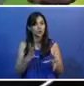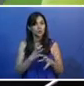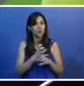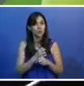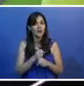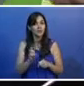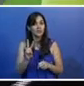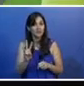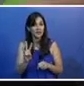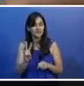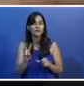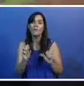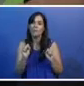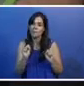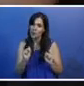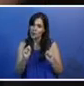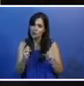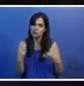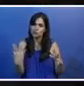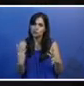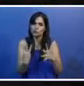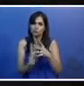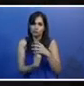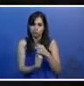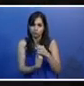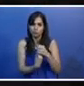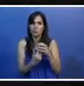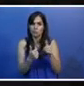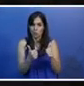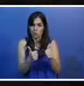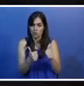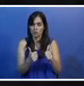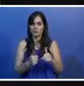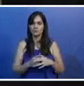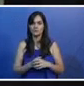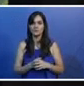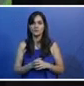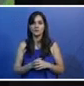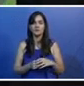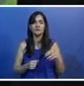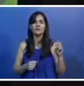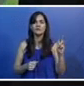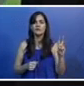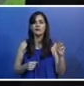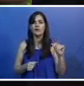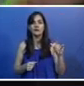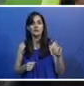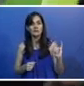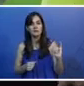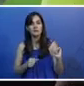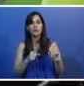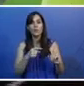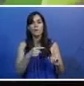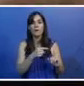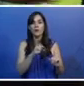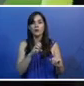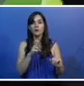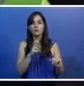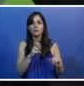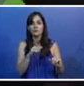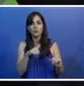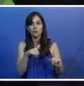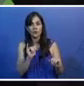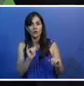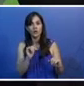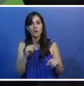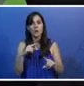não posso? Tranquilamente. Eu tenho, ó, 3y menos 5y mais 12y.